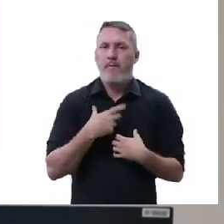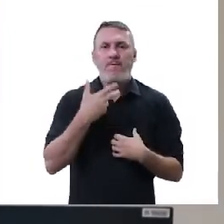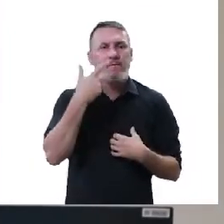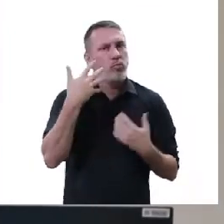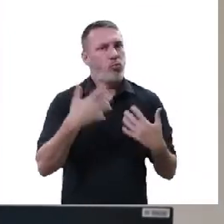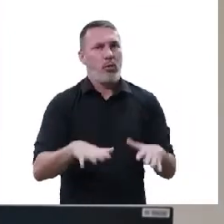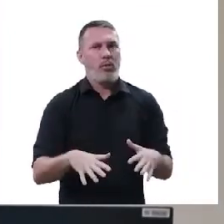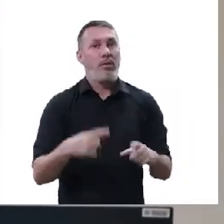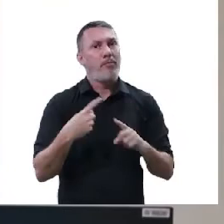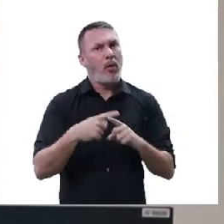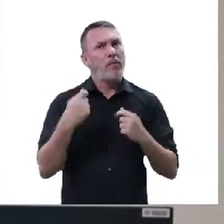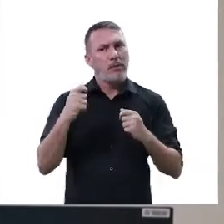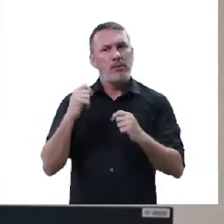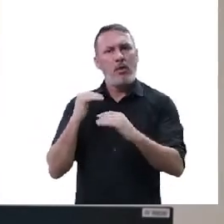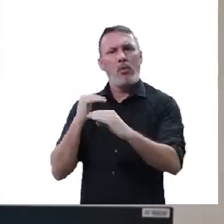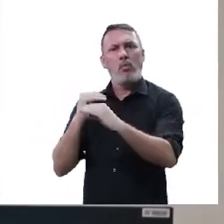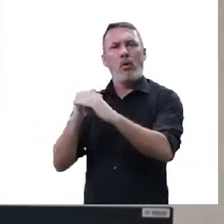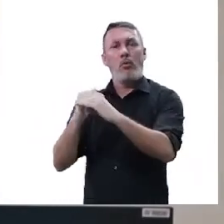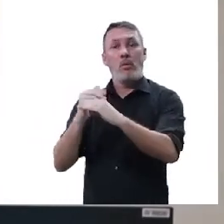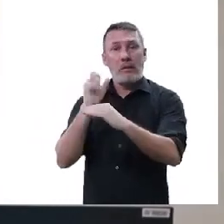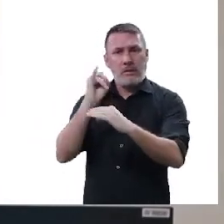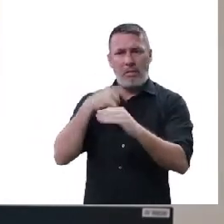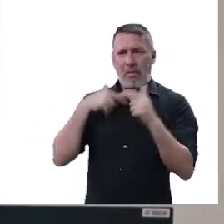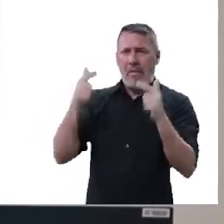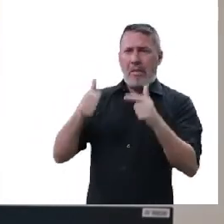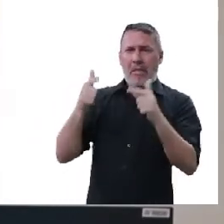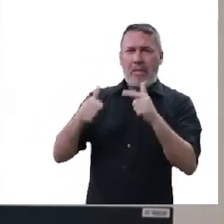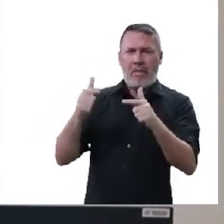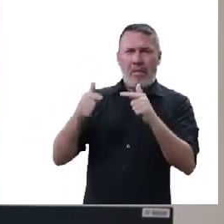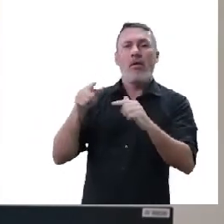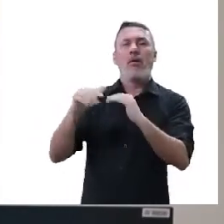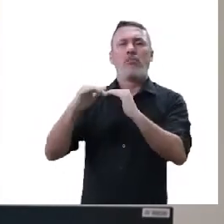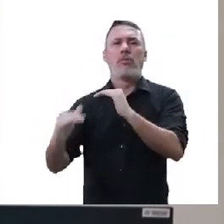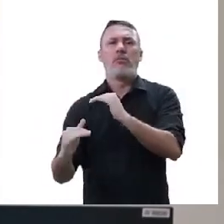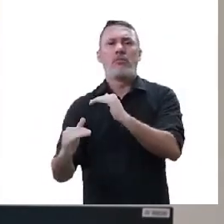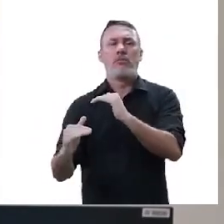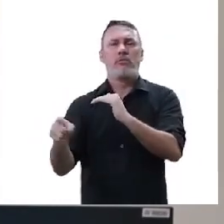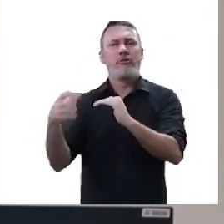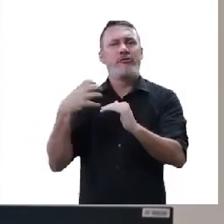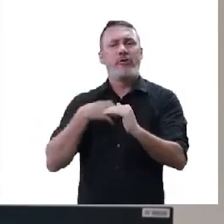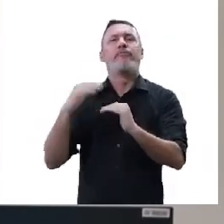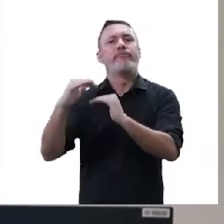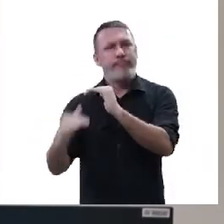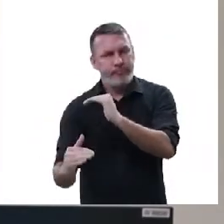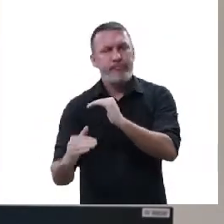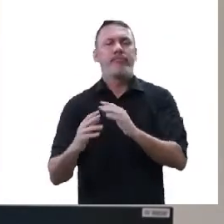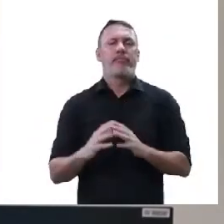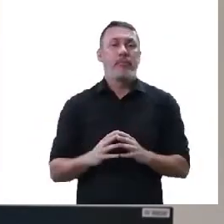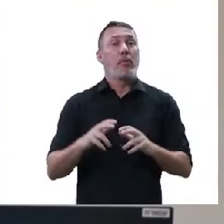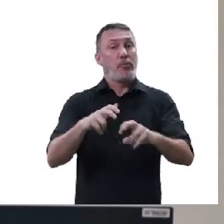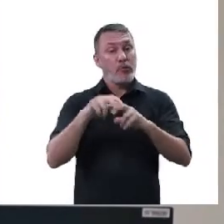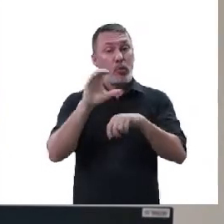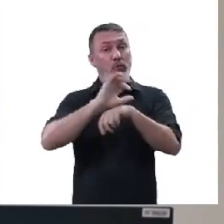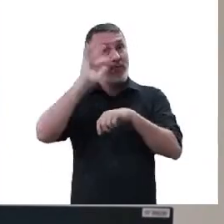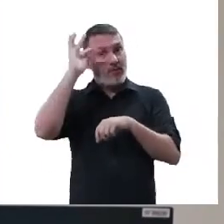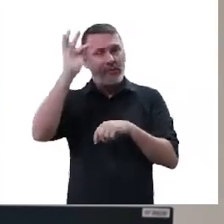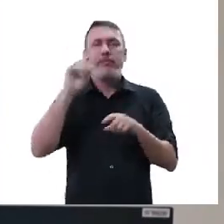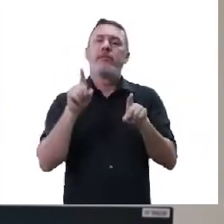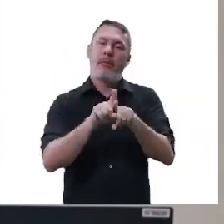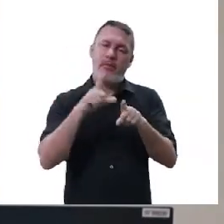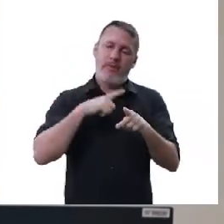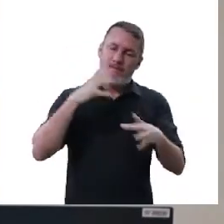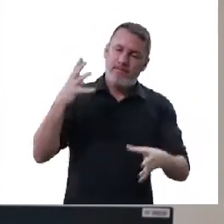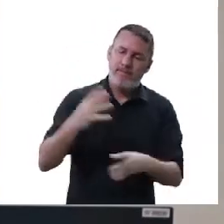a igualdade. Porque às vezes ele pode se sentir inferior. Então, a Constituição Federal